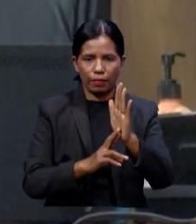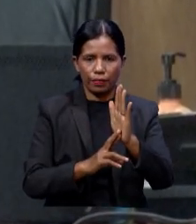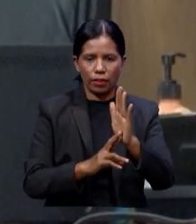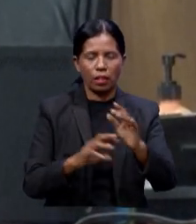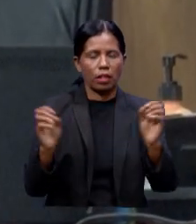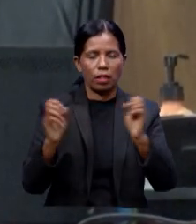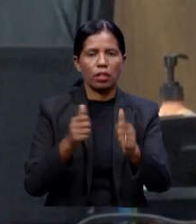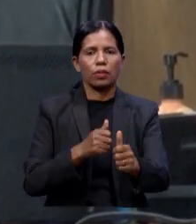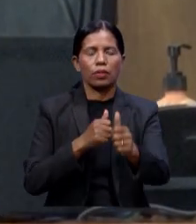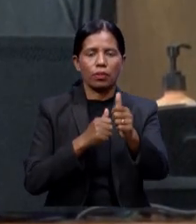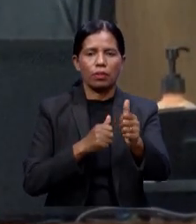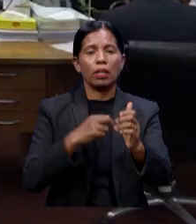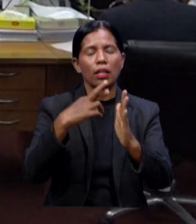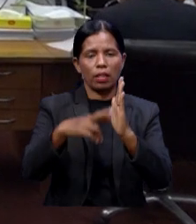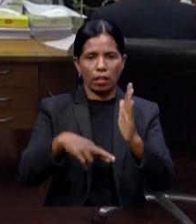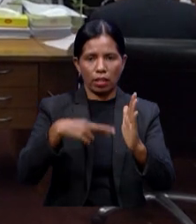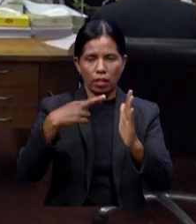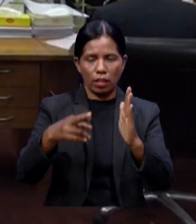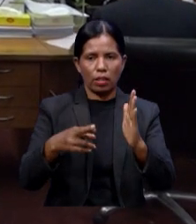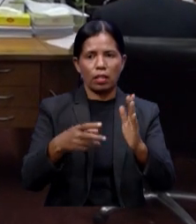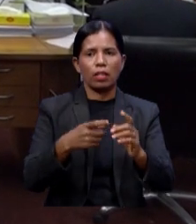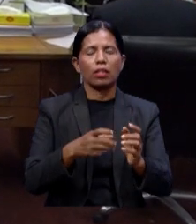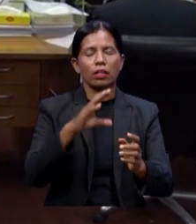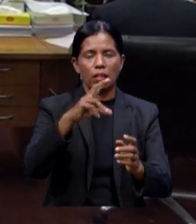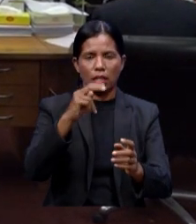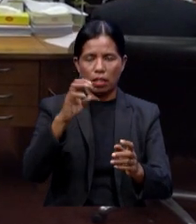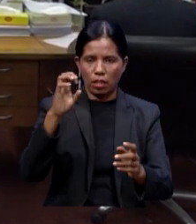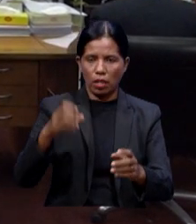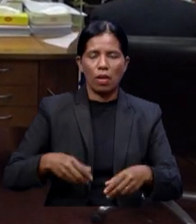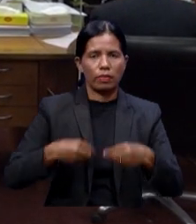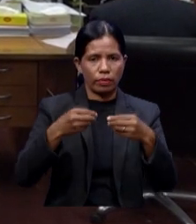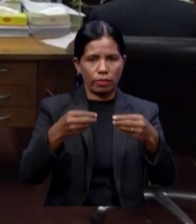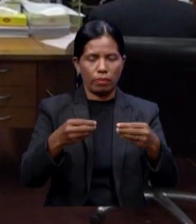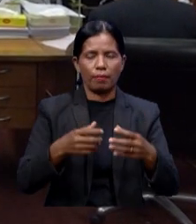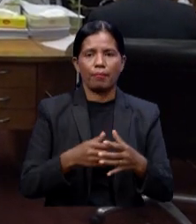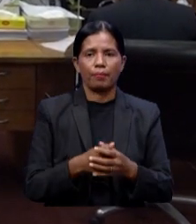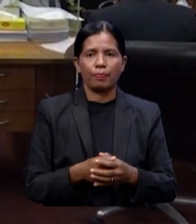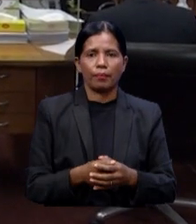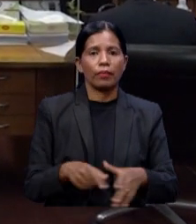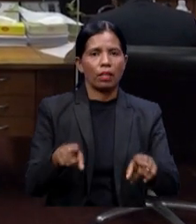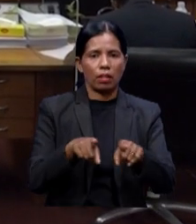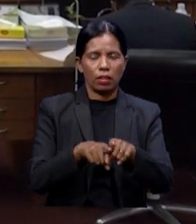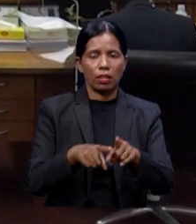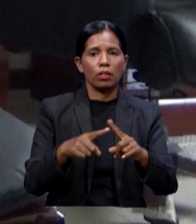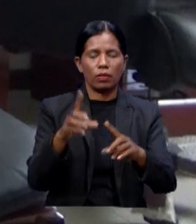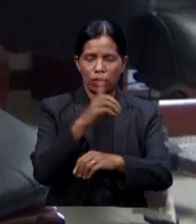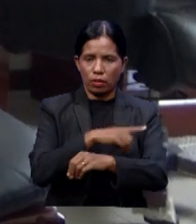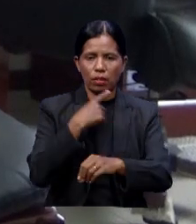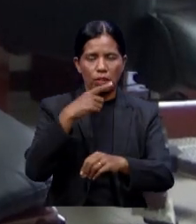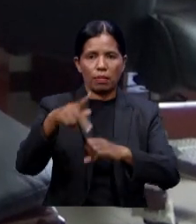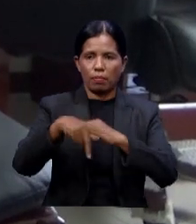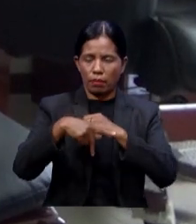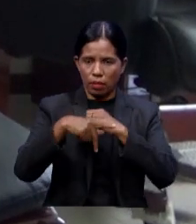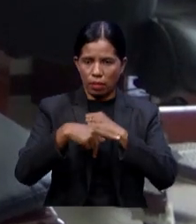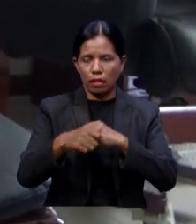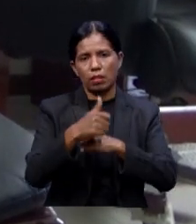latuir corridor o husi regras de Nebemaka CNE for i hanessa ngo hindi han kata partido balu